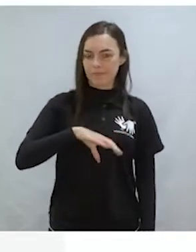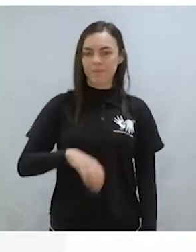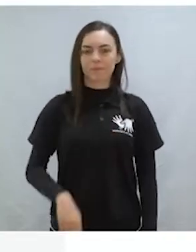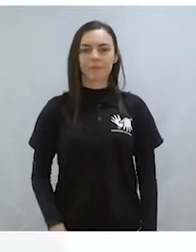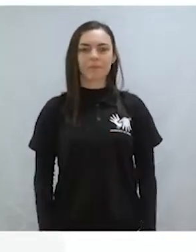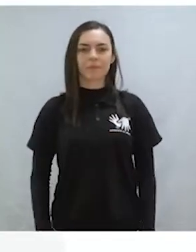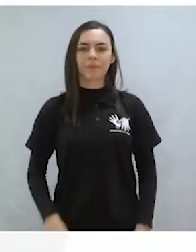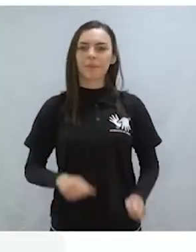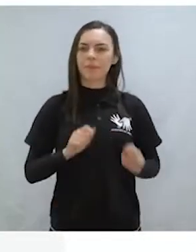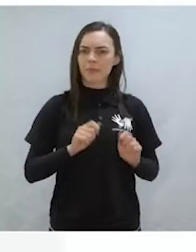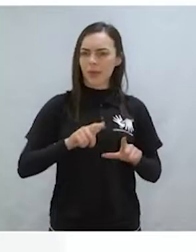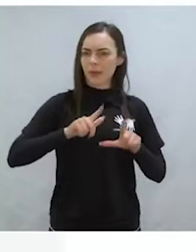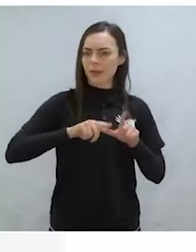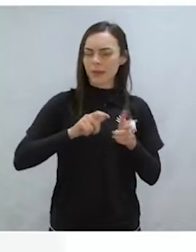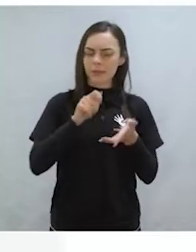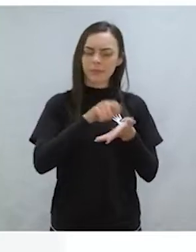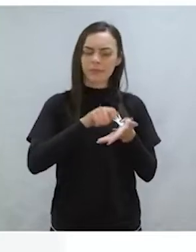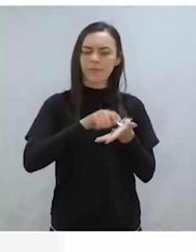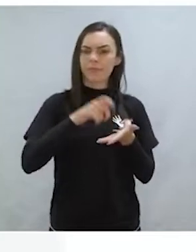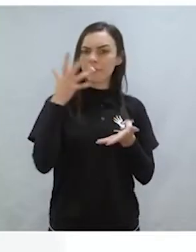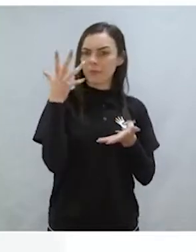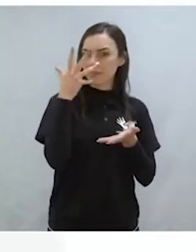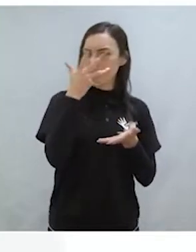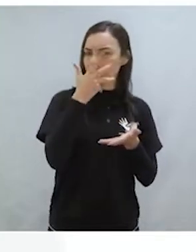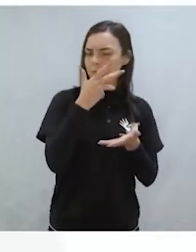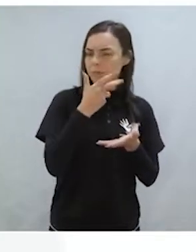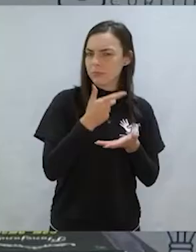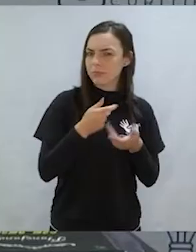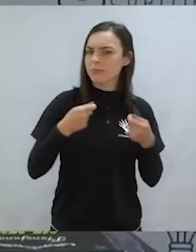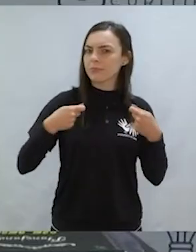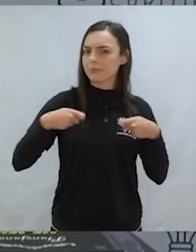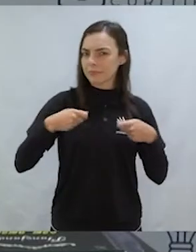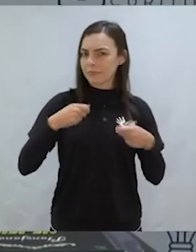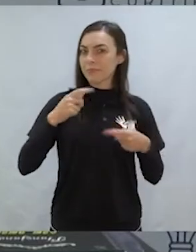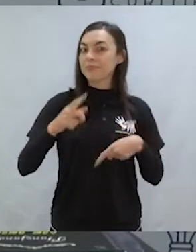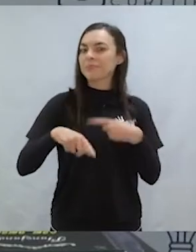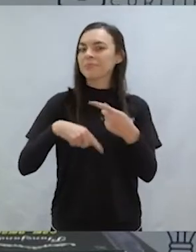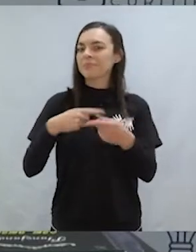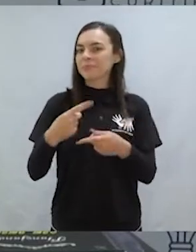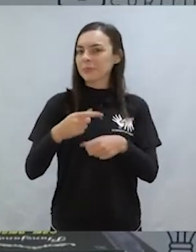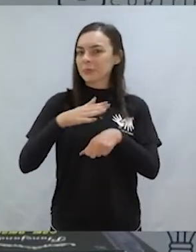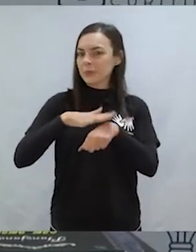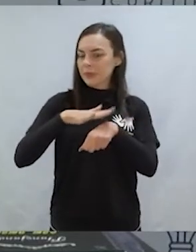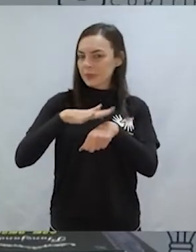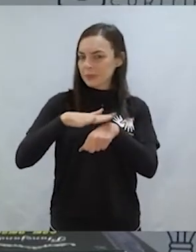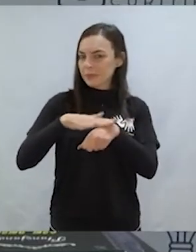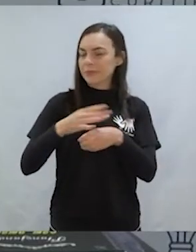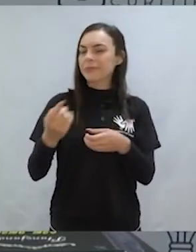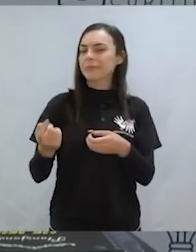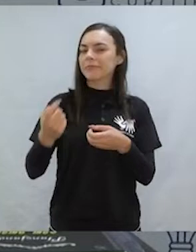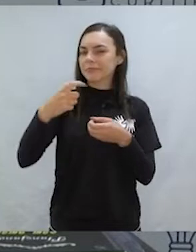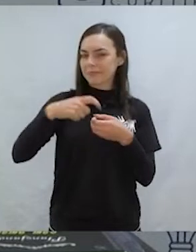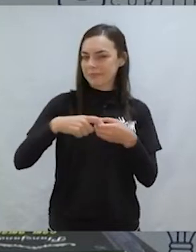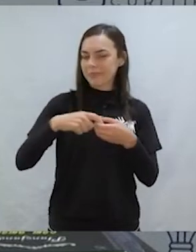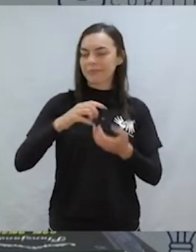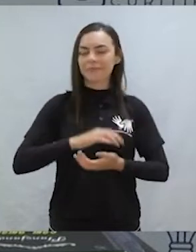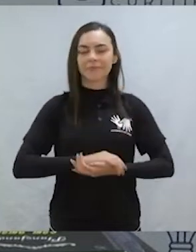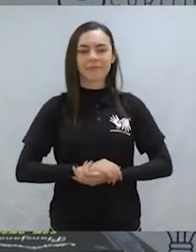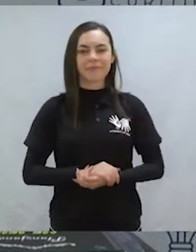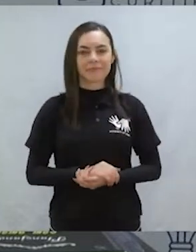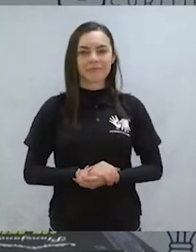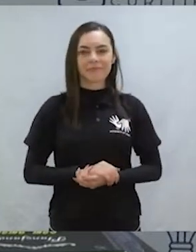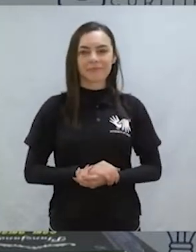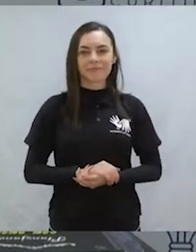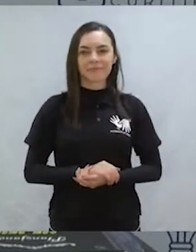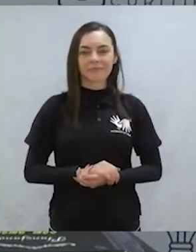língua portuguesa. Faz uma letra bem bonita, capricha, que nós vamos dar um tempo